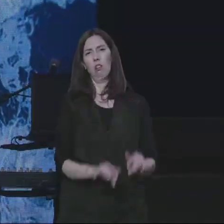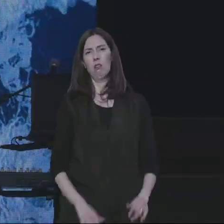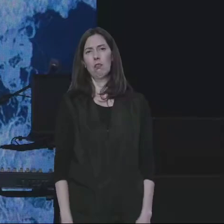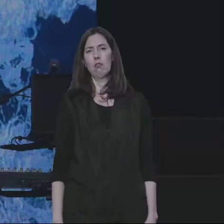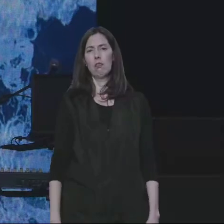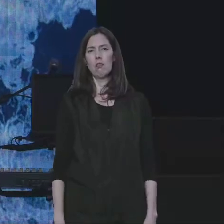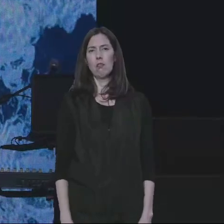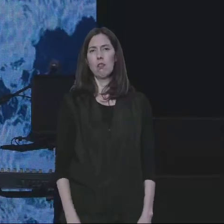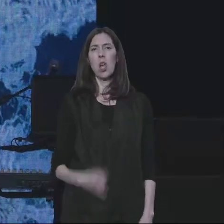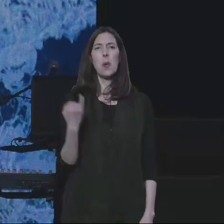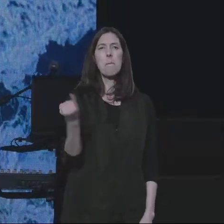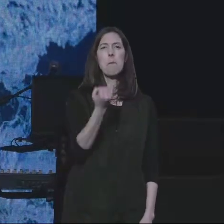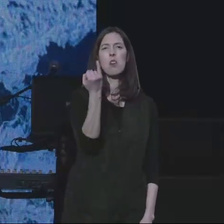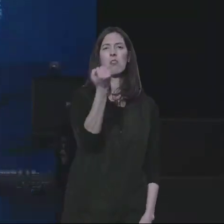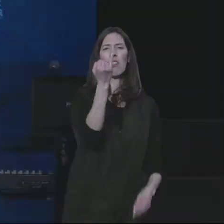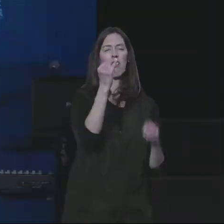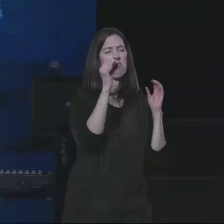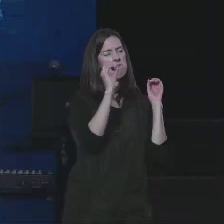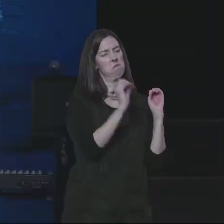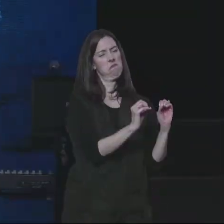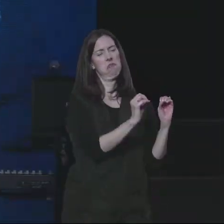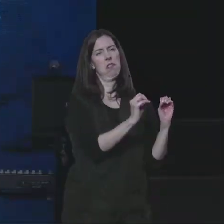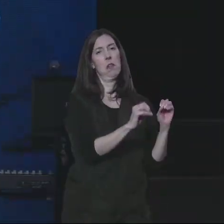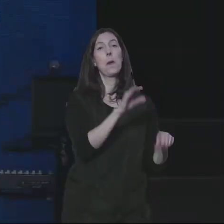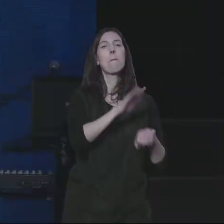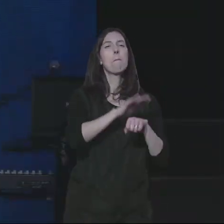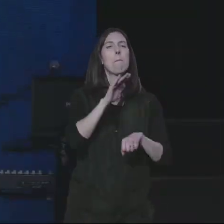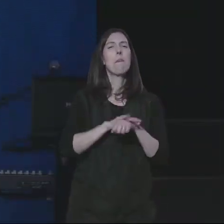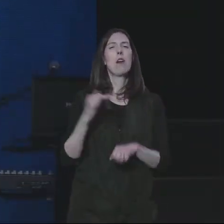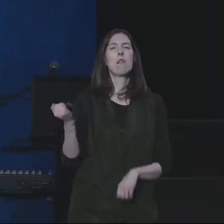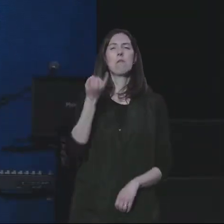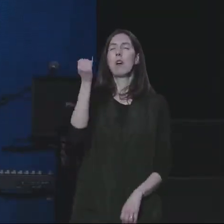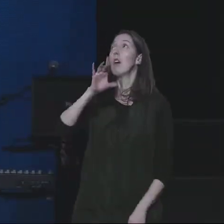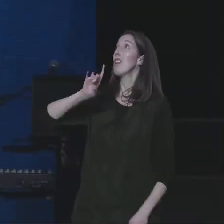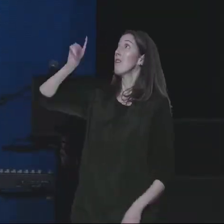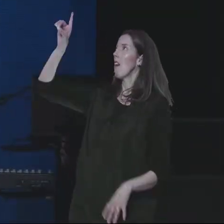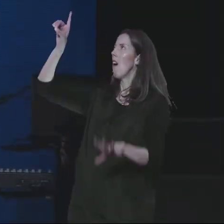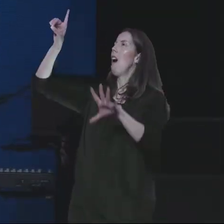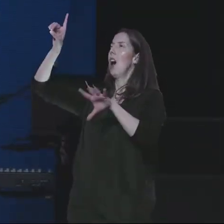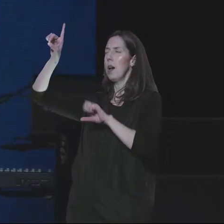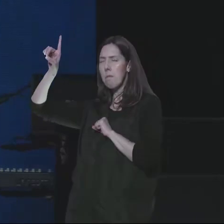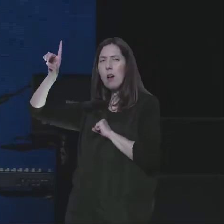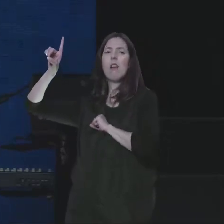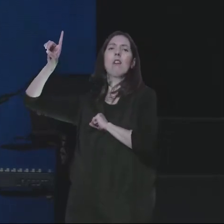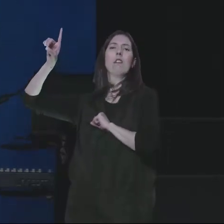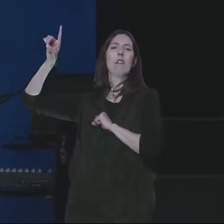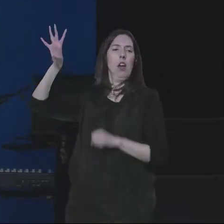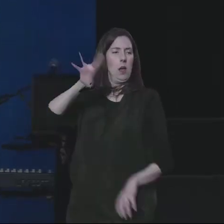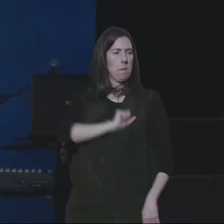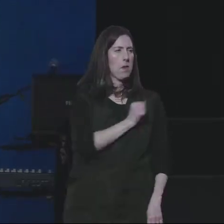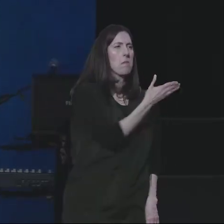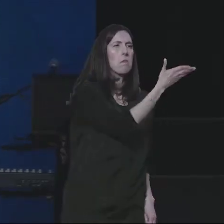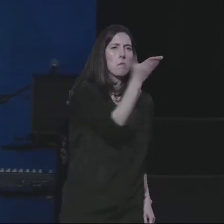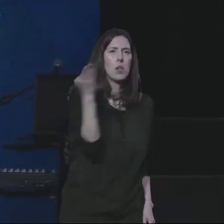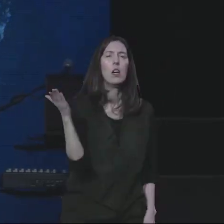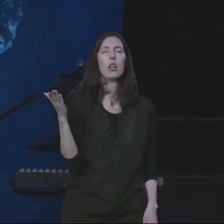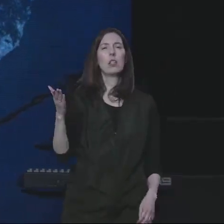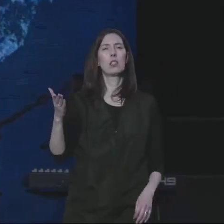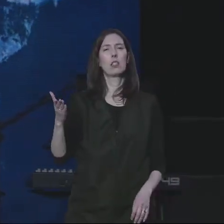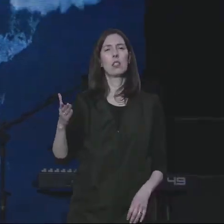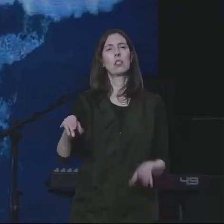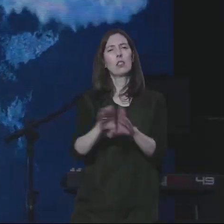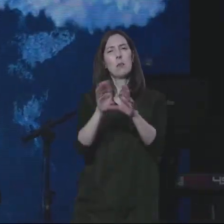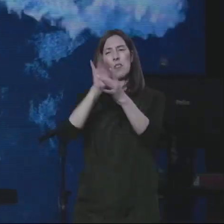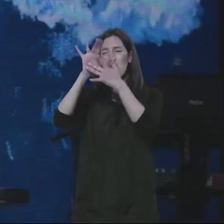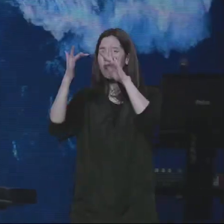Não importa o quanto eu vou sofrer, o que importa é amar a Deus e ao próximo e fazer Jesus conhecido. Eu vou ter milhões